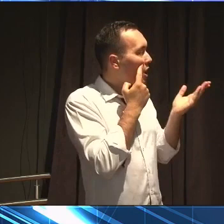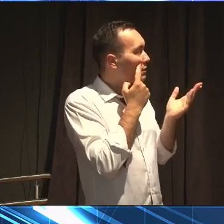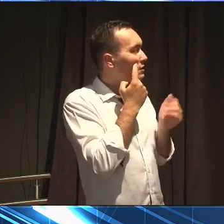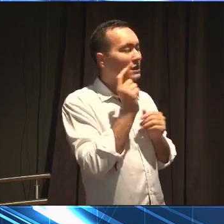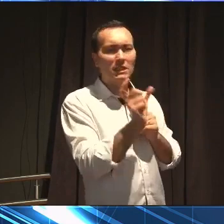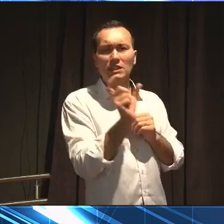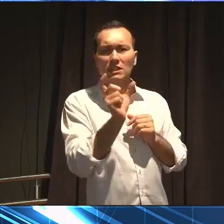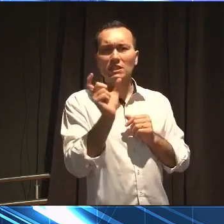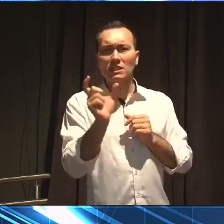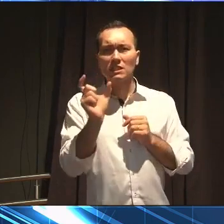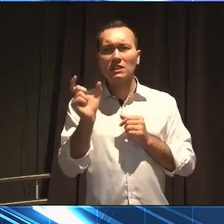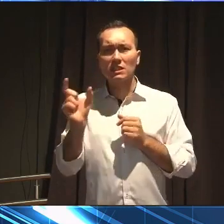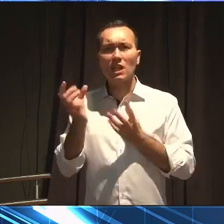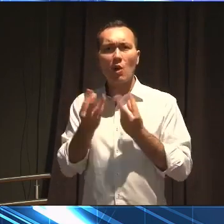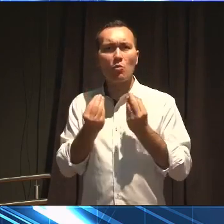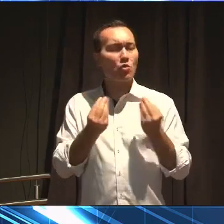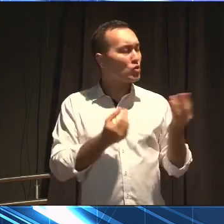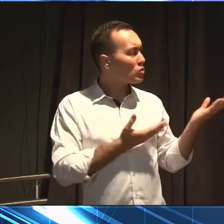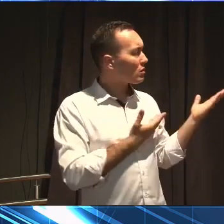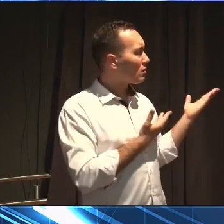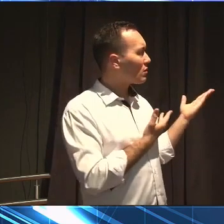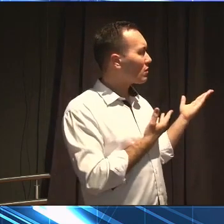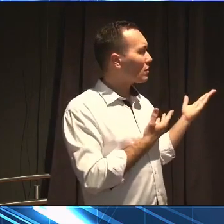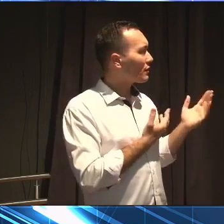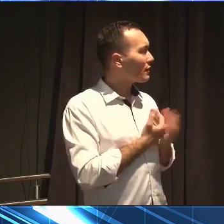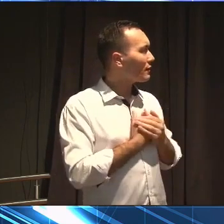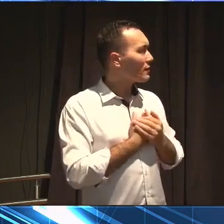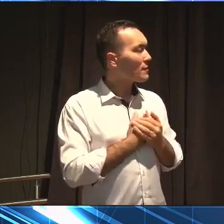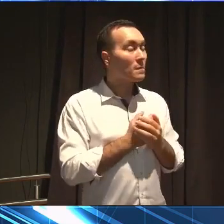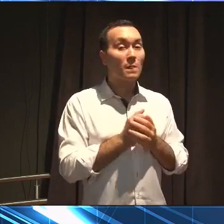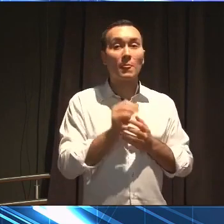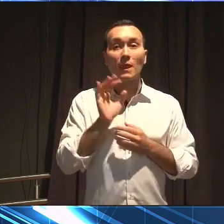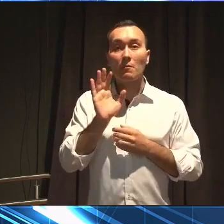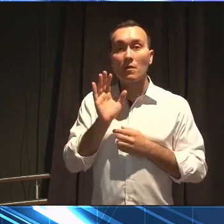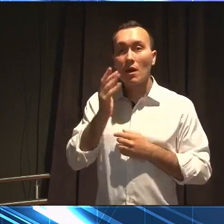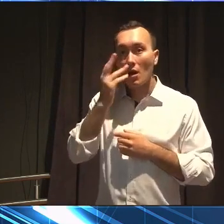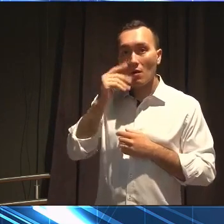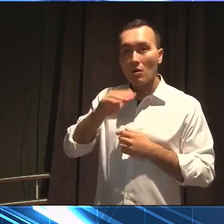e aí? O que que será que uma criança falaria sobre o que é o mar?